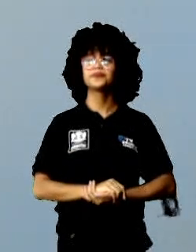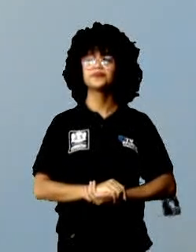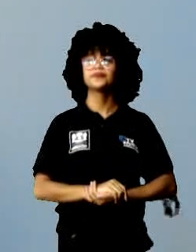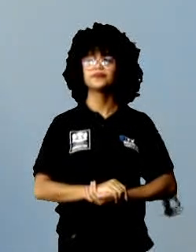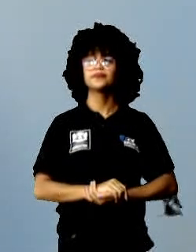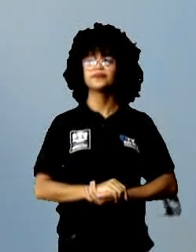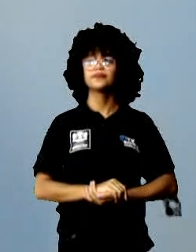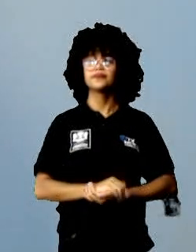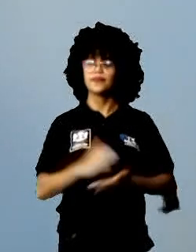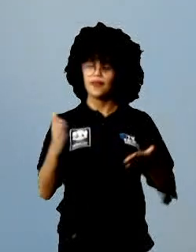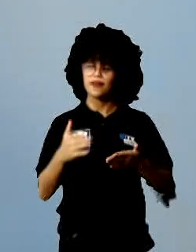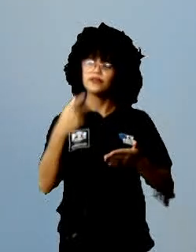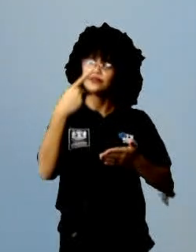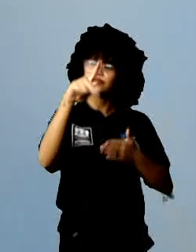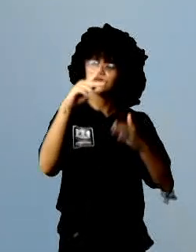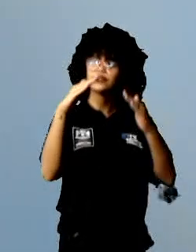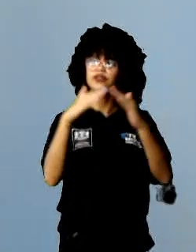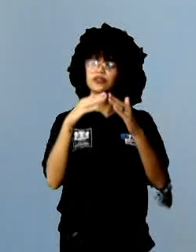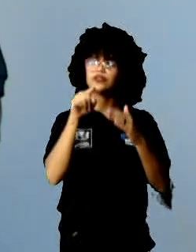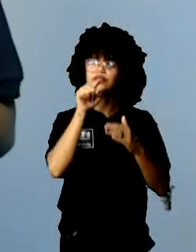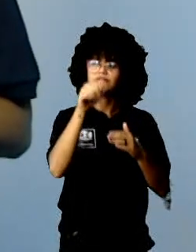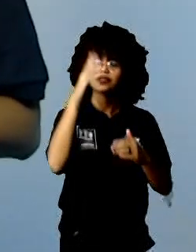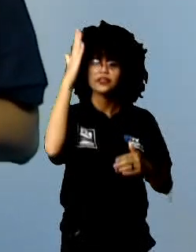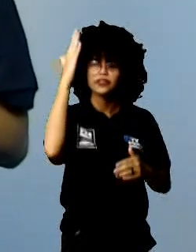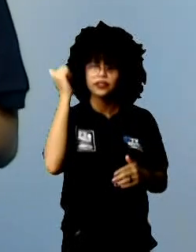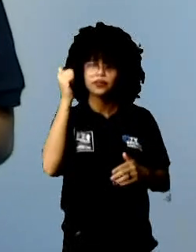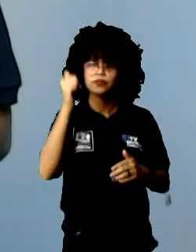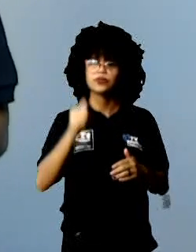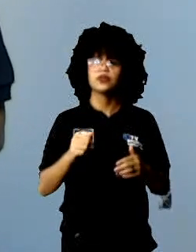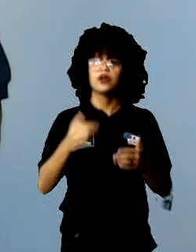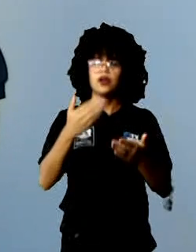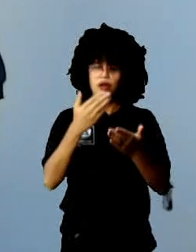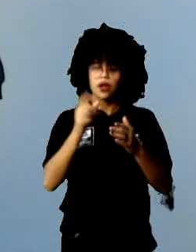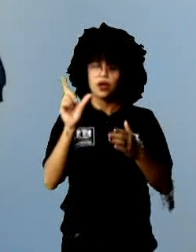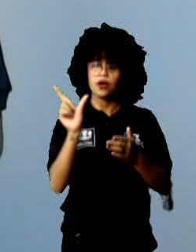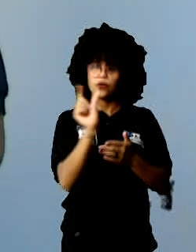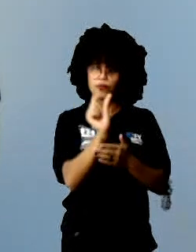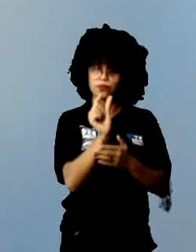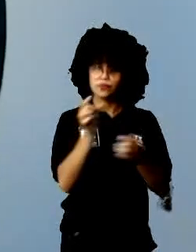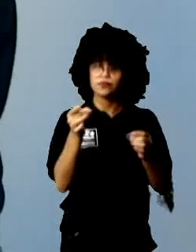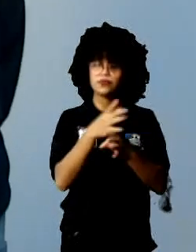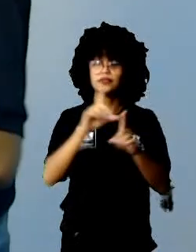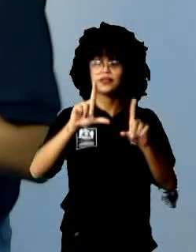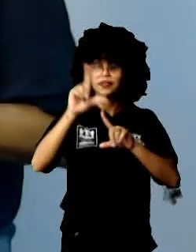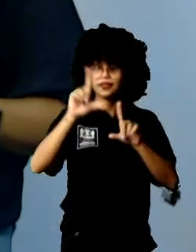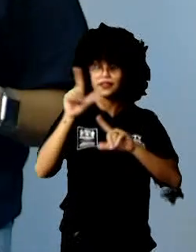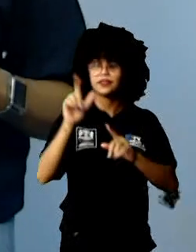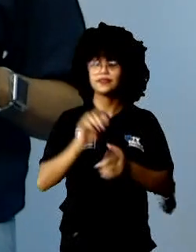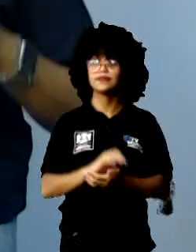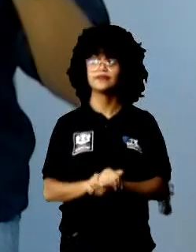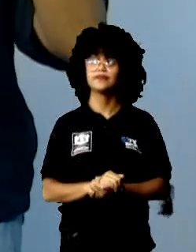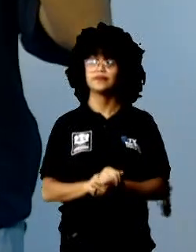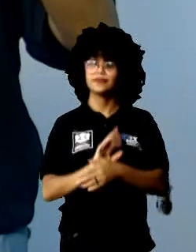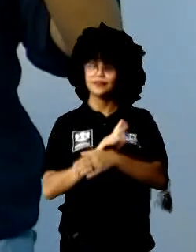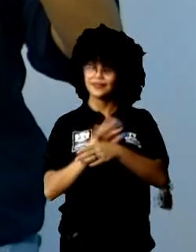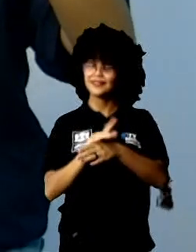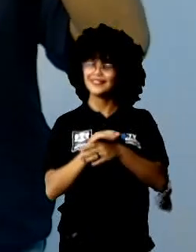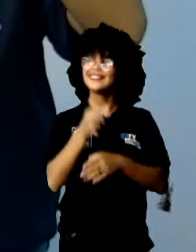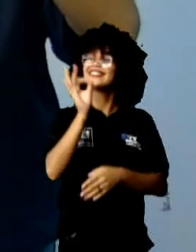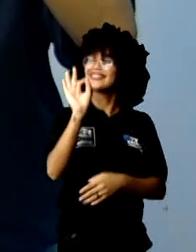agora em casa você sabe qual é a última letra do alfabeto e